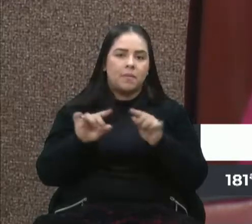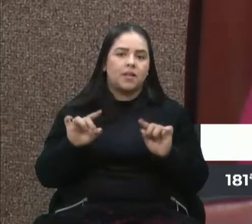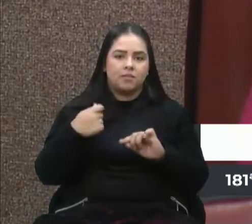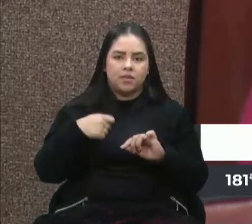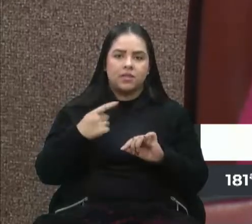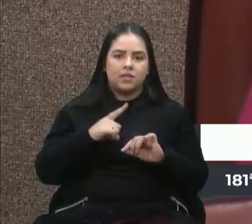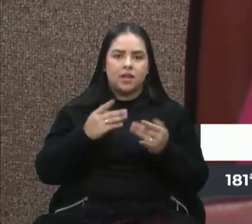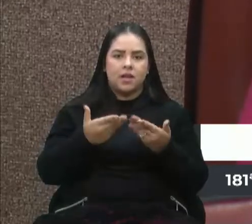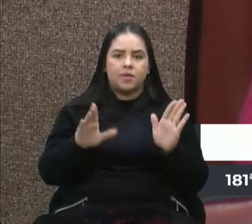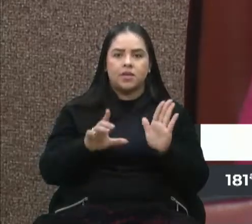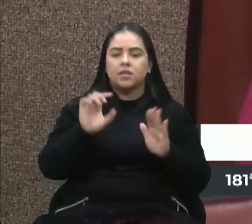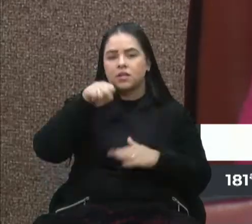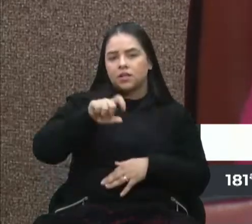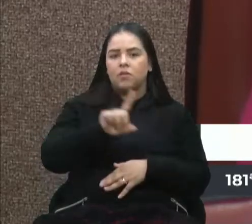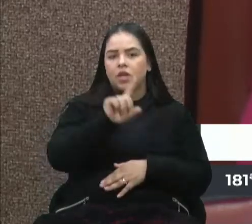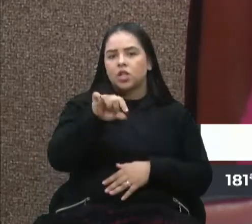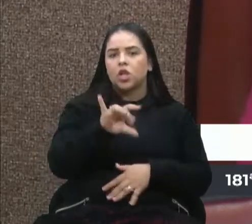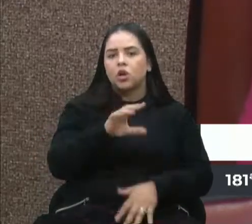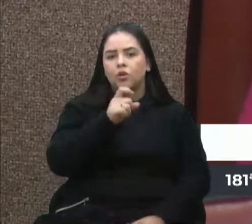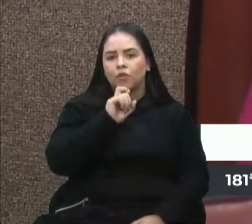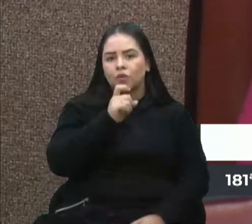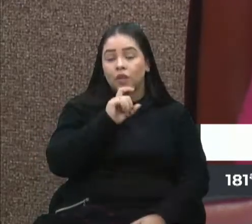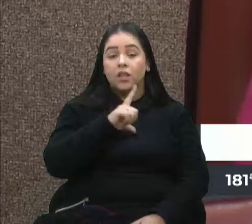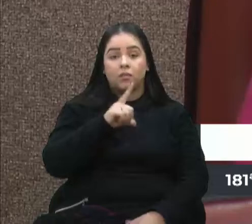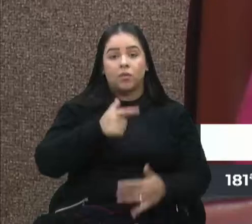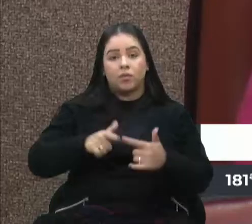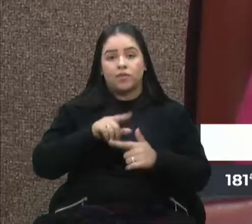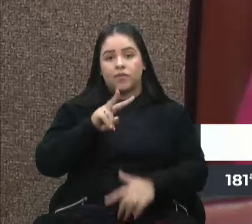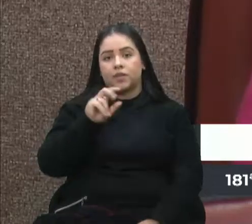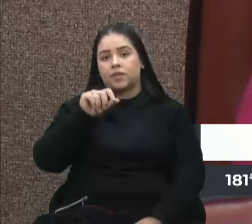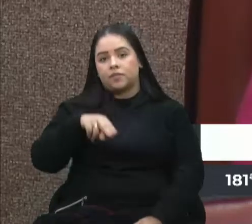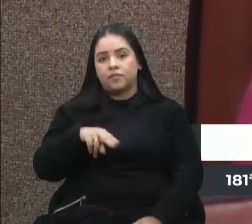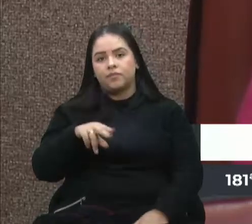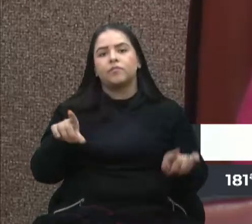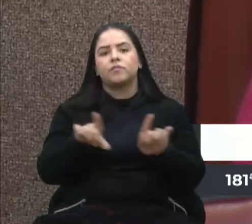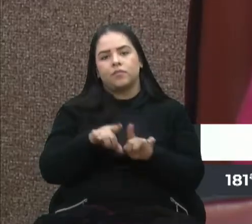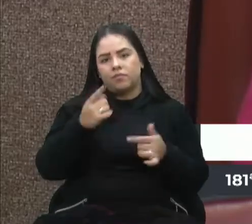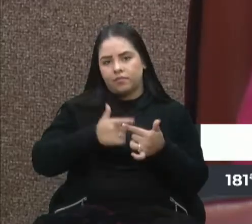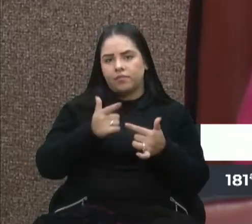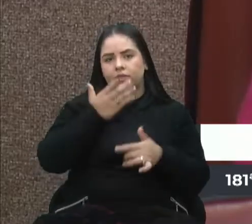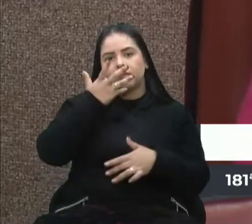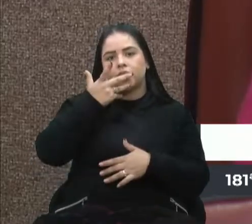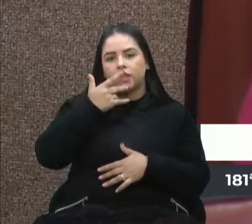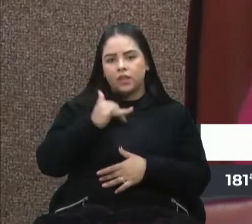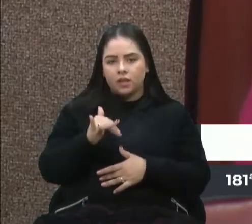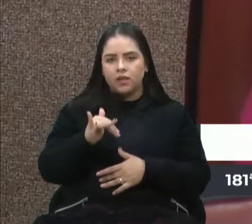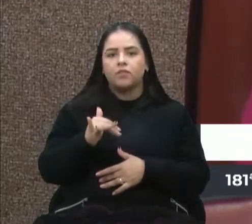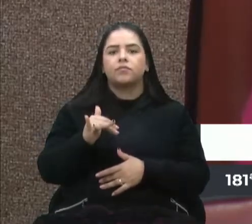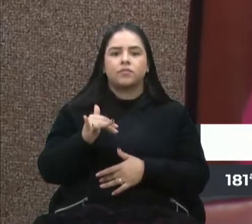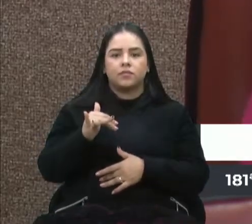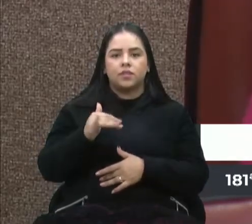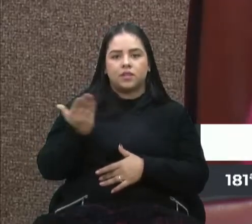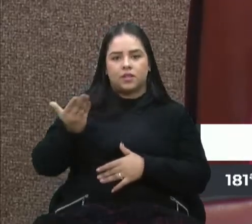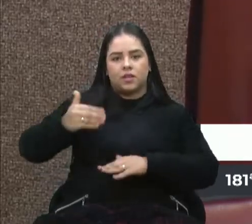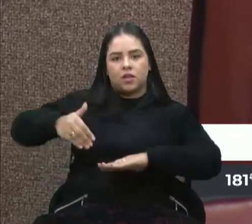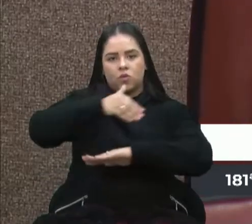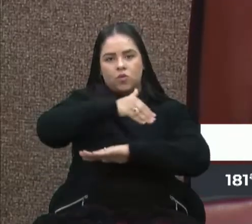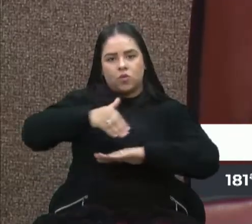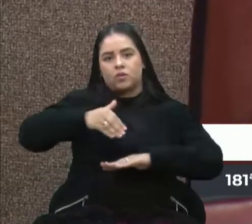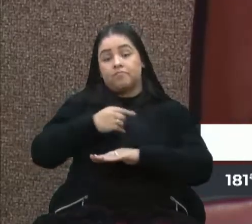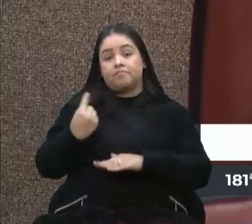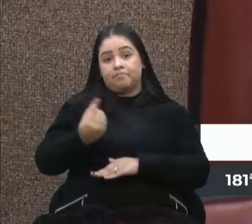abrir, sim, não só no frio. Tem o problema das vans e o problema das crianças ficarem volúveis na rua, né?